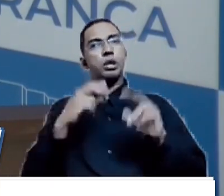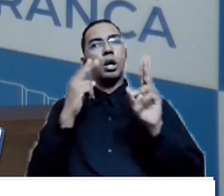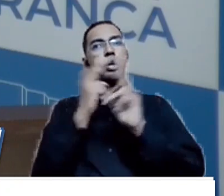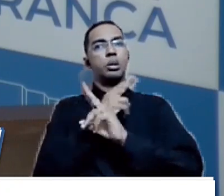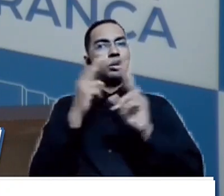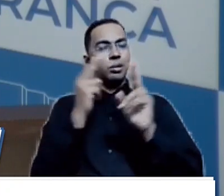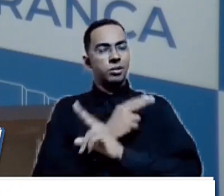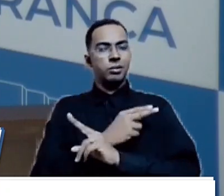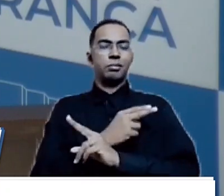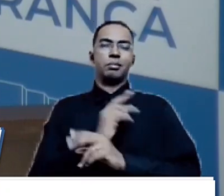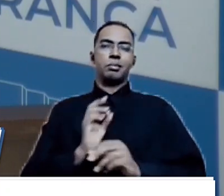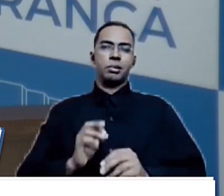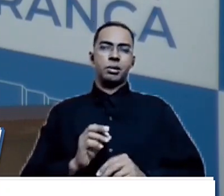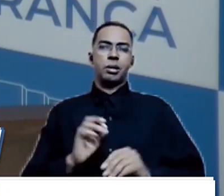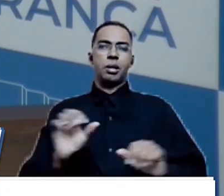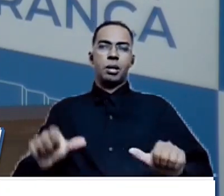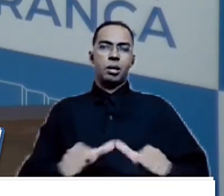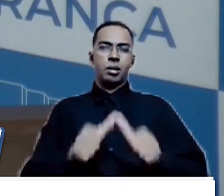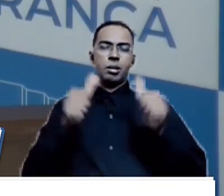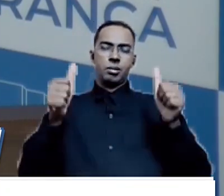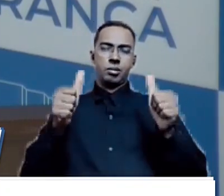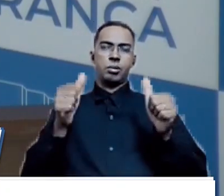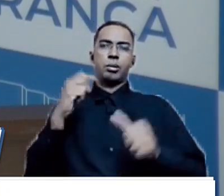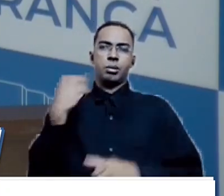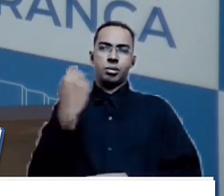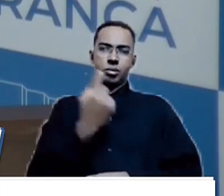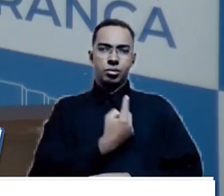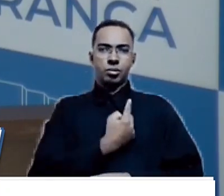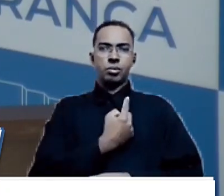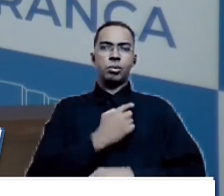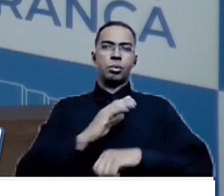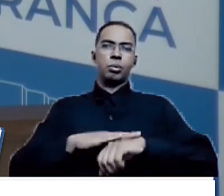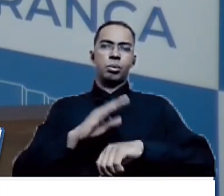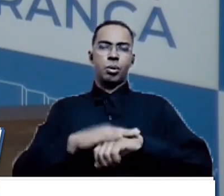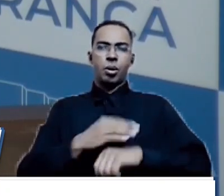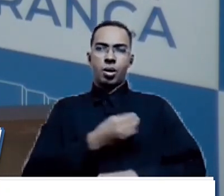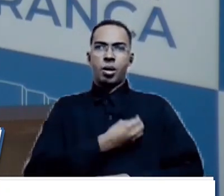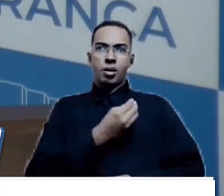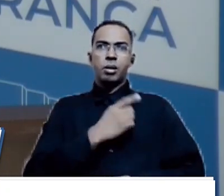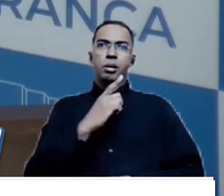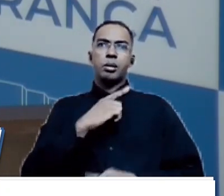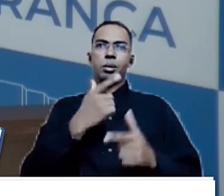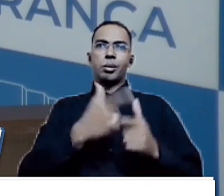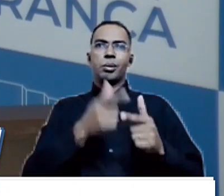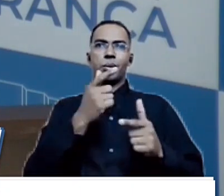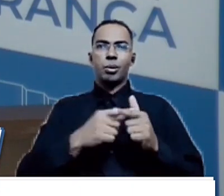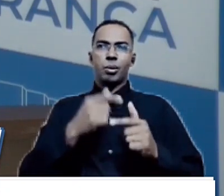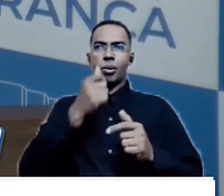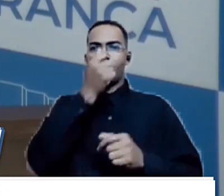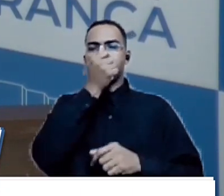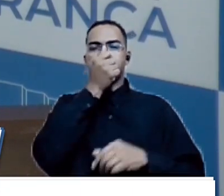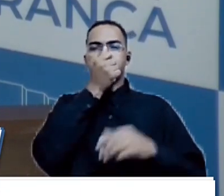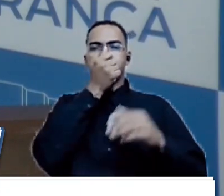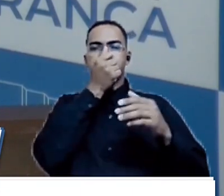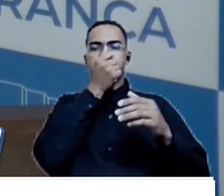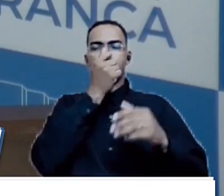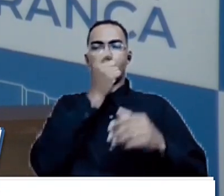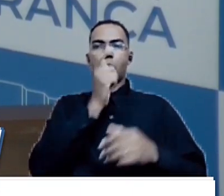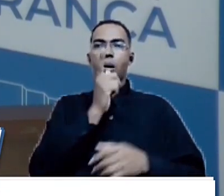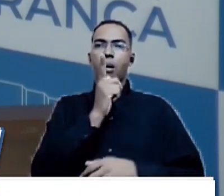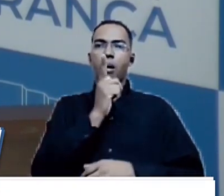para melhorar a nossa condição de vida nós temos problemas quase enchentes nós temos problemas